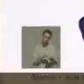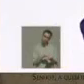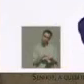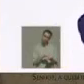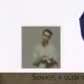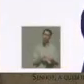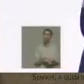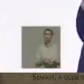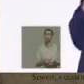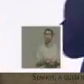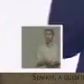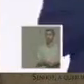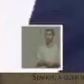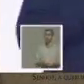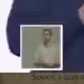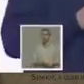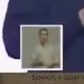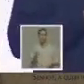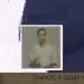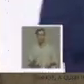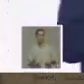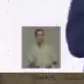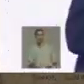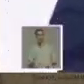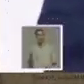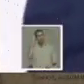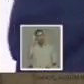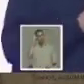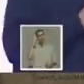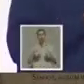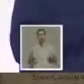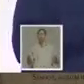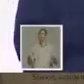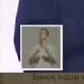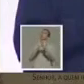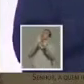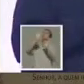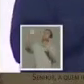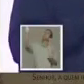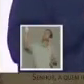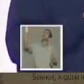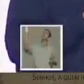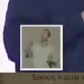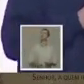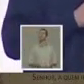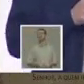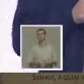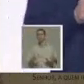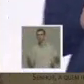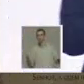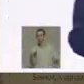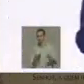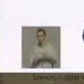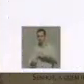metafísico e ficar lá vagando viagens cósmicas fora do corpo, não. O verbo de Deus